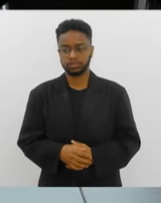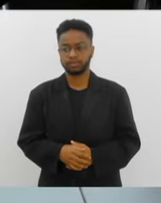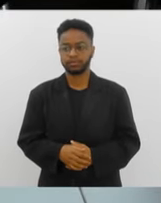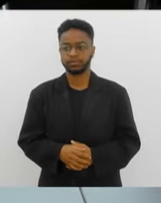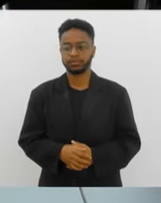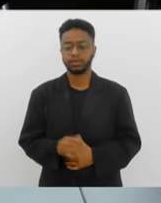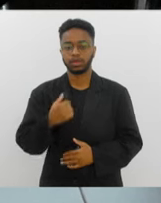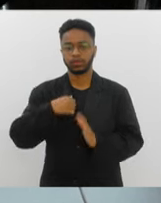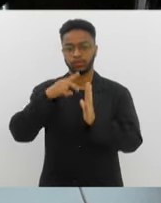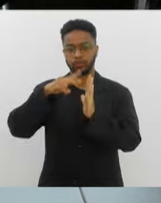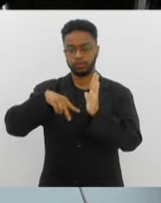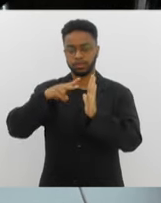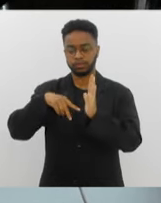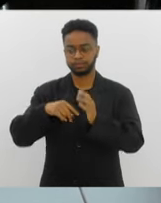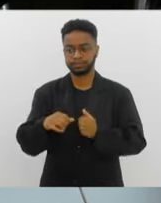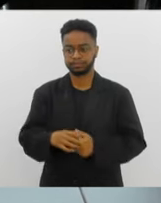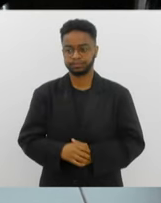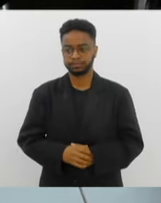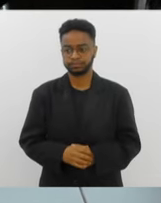Eu vou ler aqui.